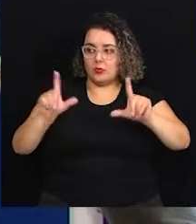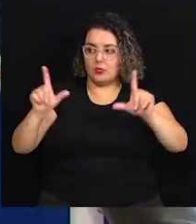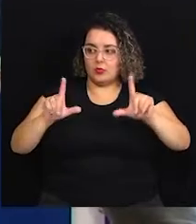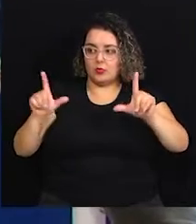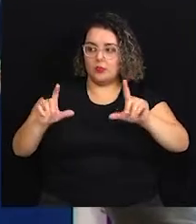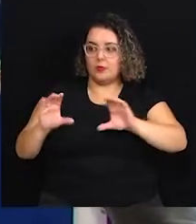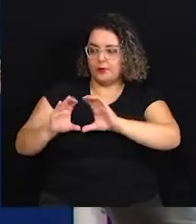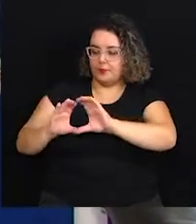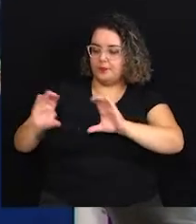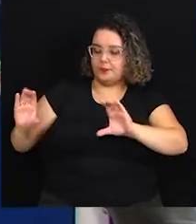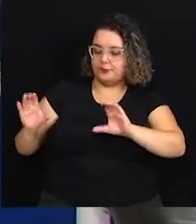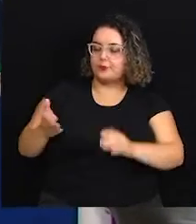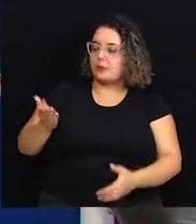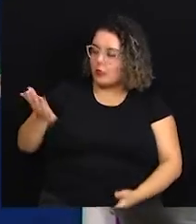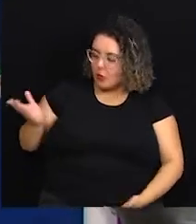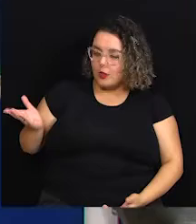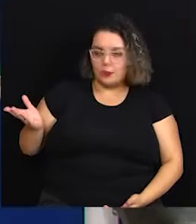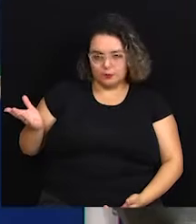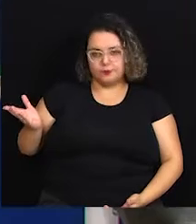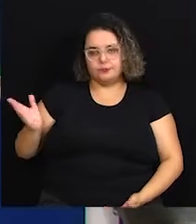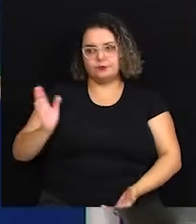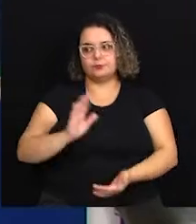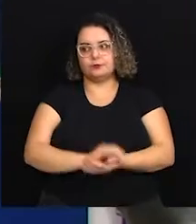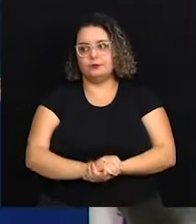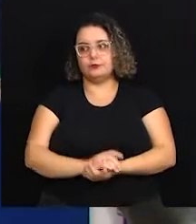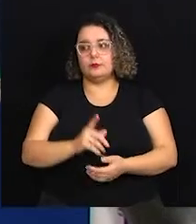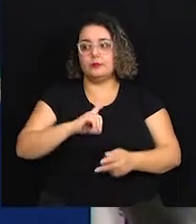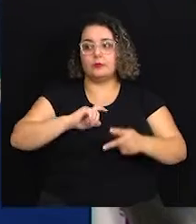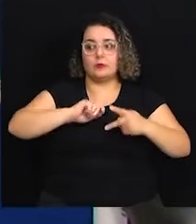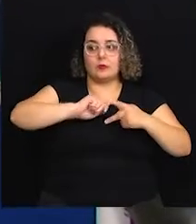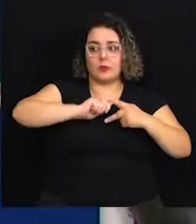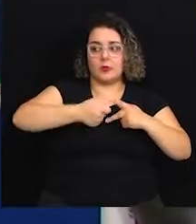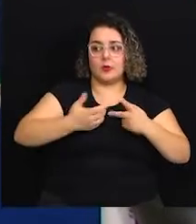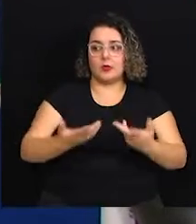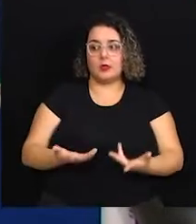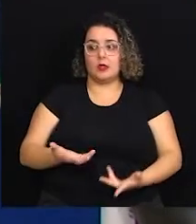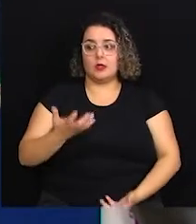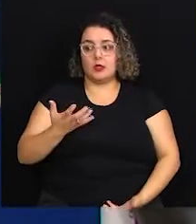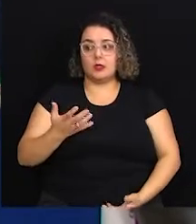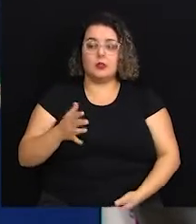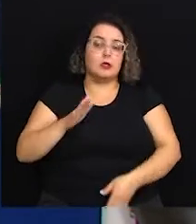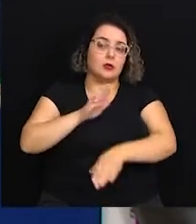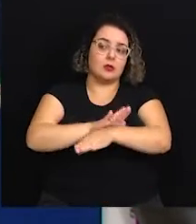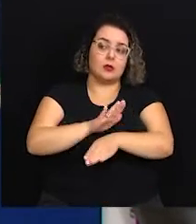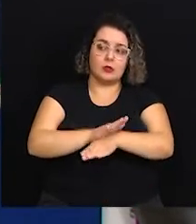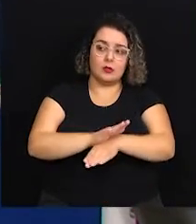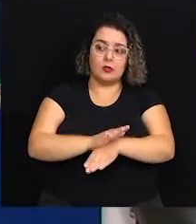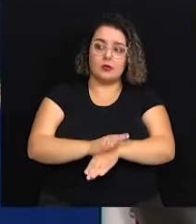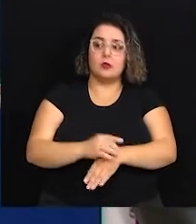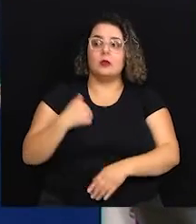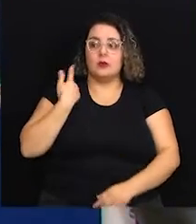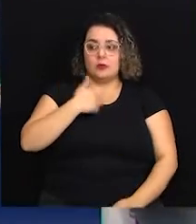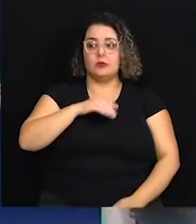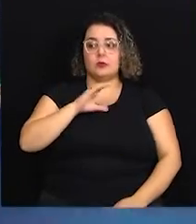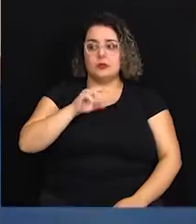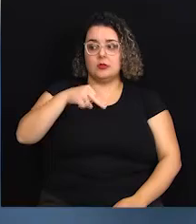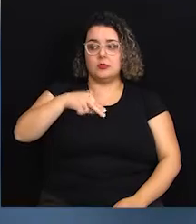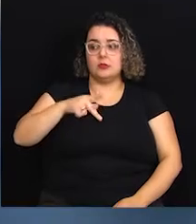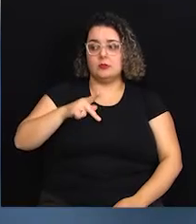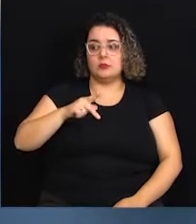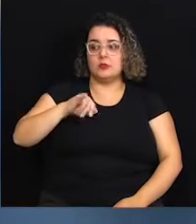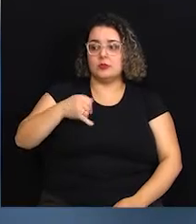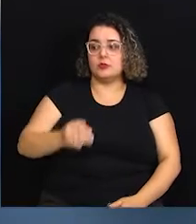ali na cartela da TV, né? E nós temos o nosso Pix, quem quiser contribuir é o nosso CNPJ, né?